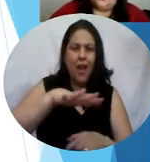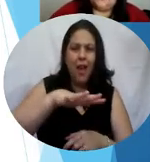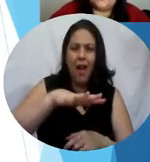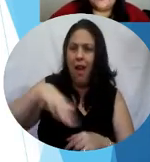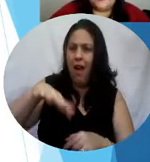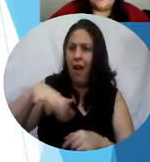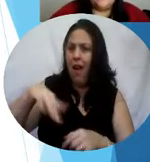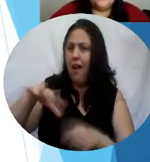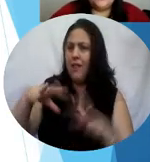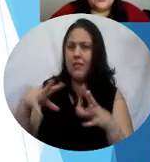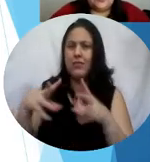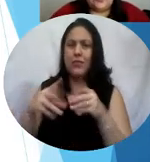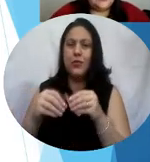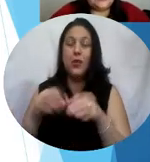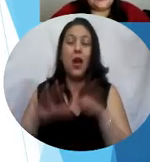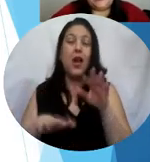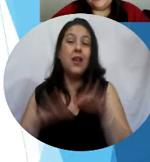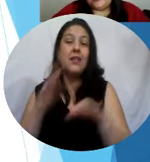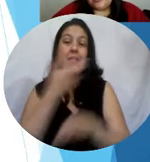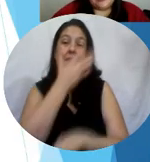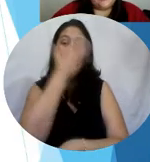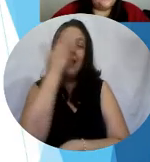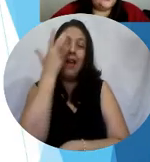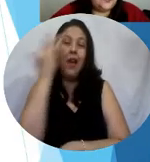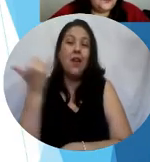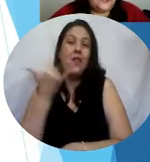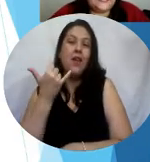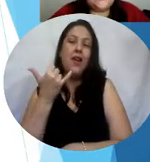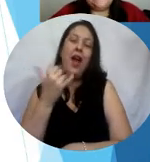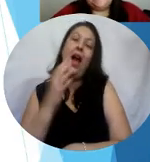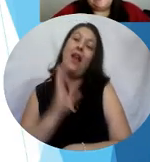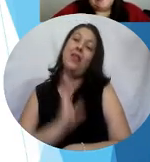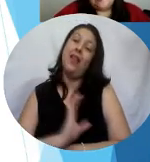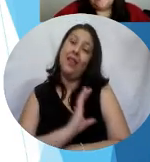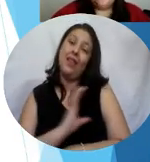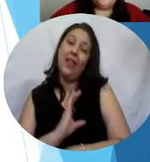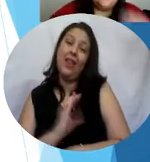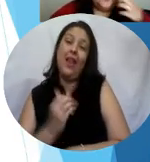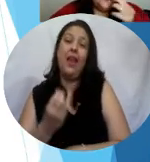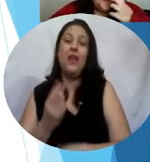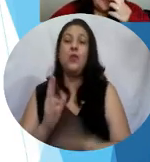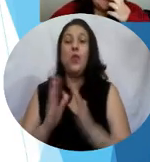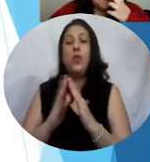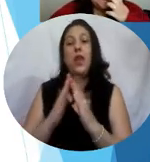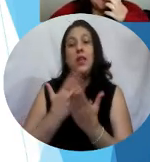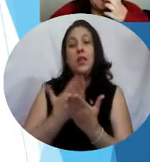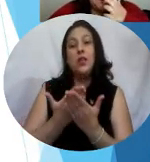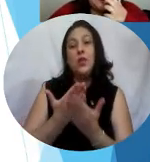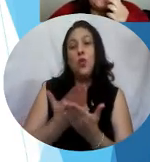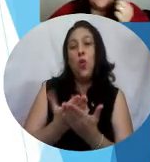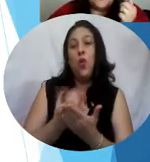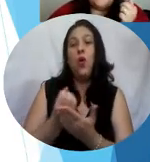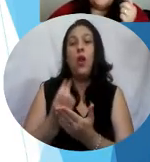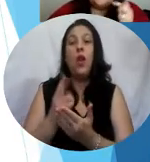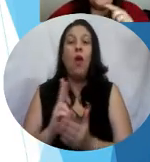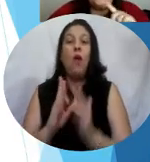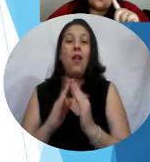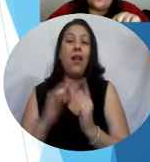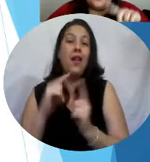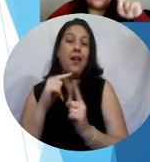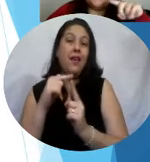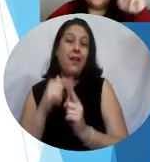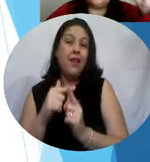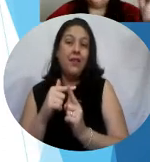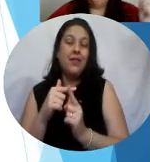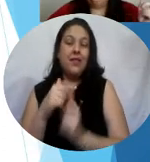gente ouve assim, ele é muito tímido na igreja, ele é muito tímido na catequese, ou ele é muito tímido na escola. Mas e como é